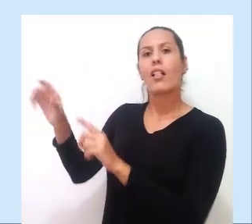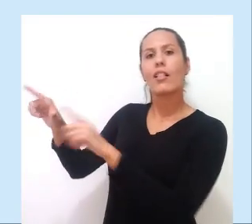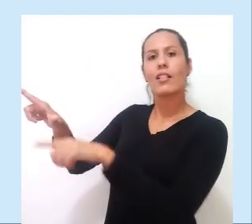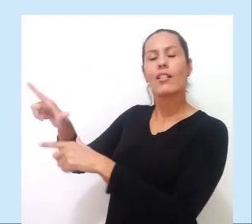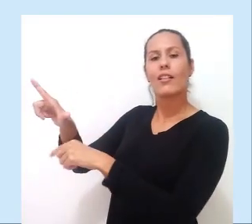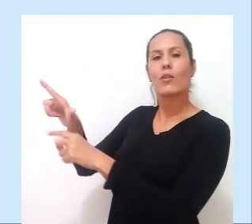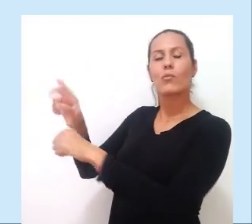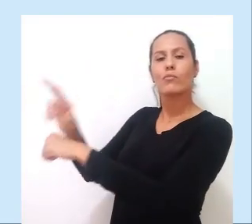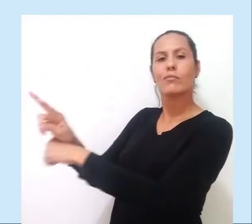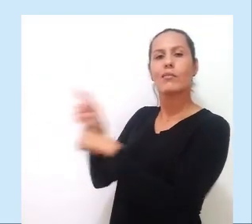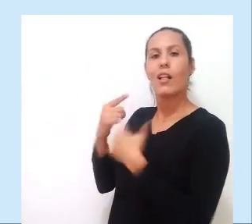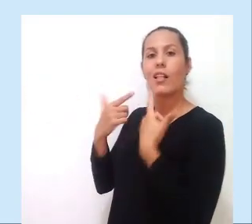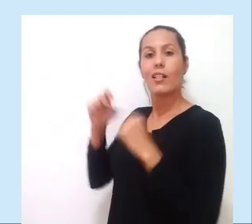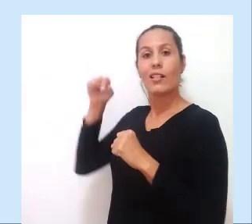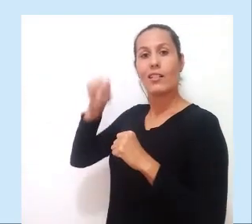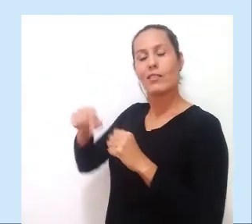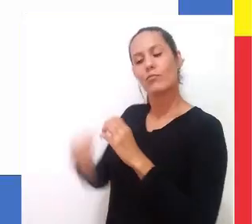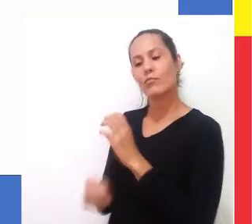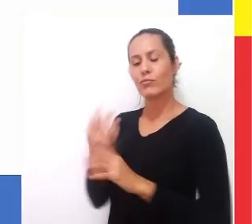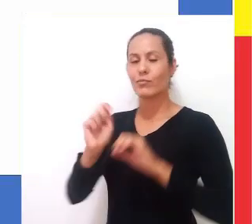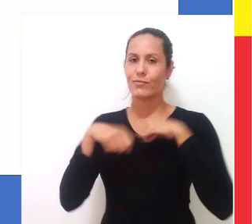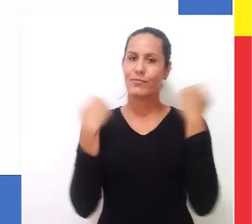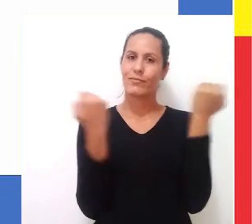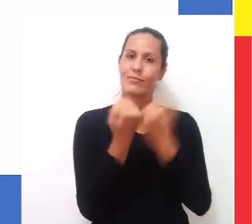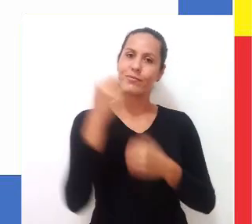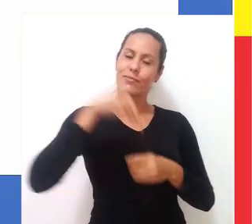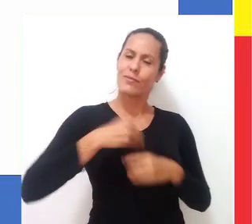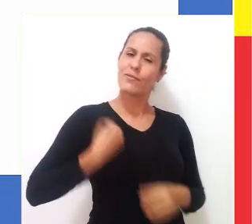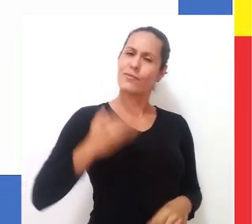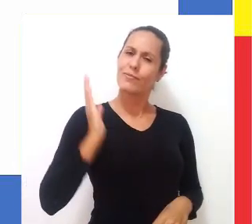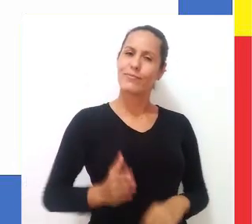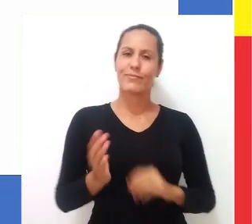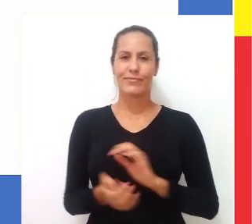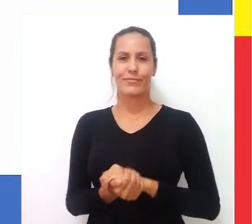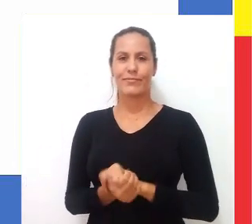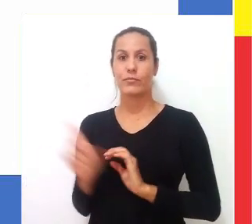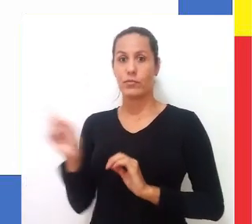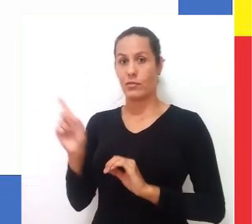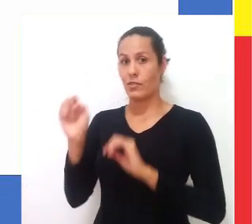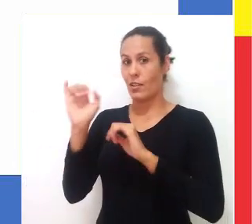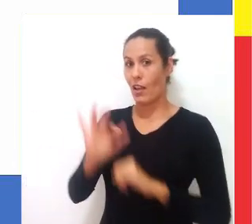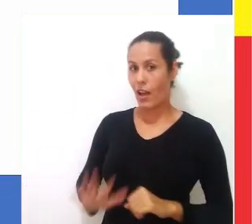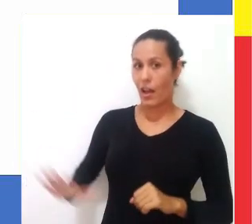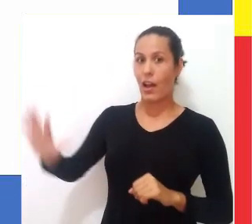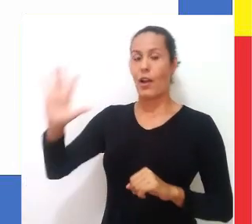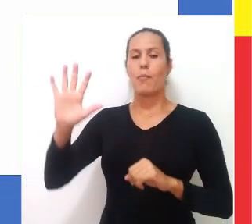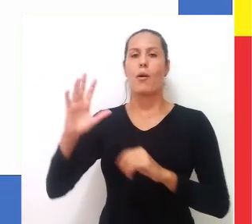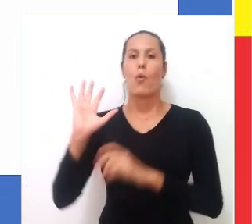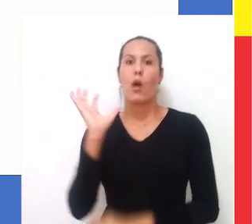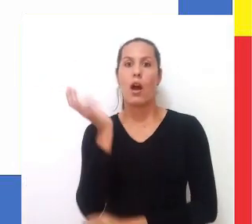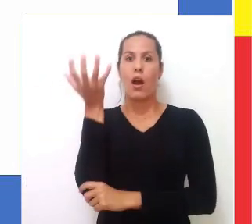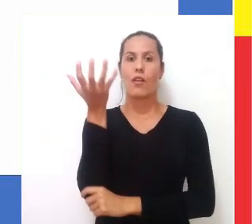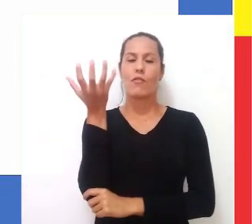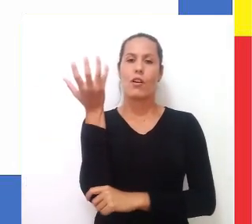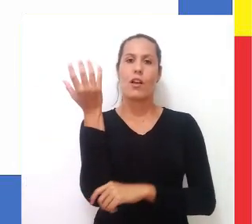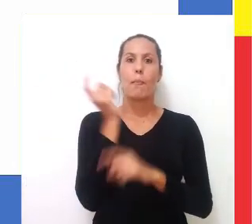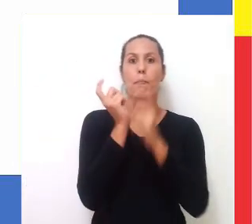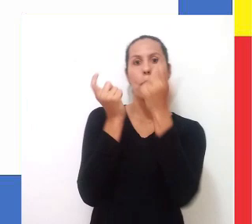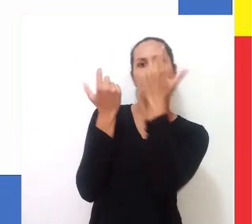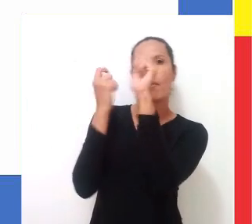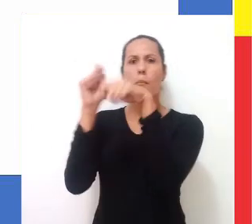está inserida em nossa sociedade. Como vocês podem ver aí na tela, eu trouxe para vocês uma árvore de palavras, ou seja,